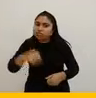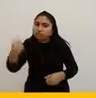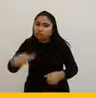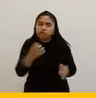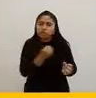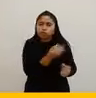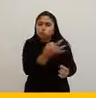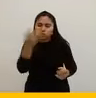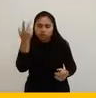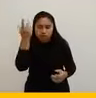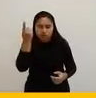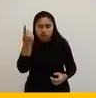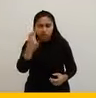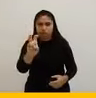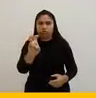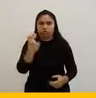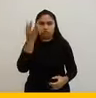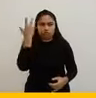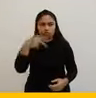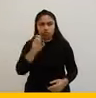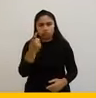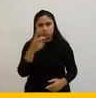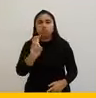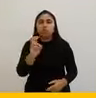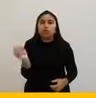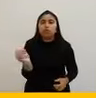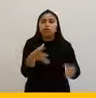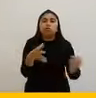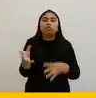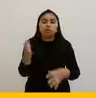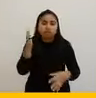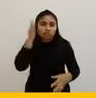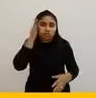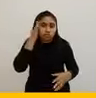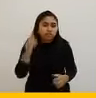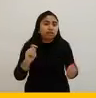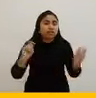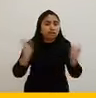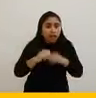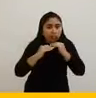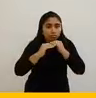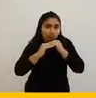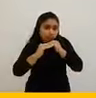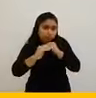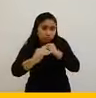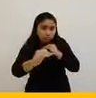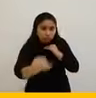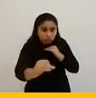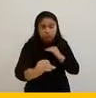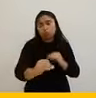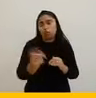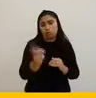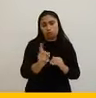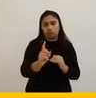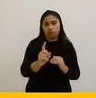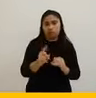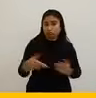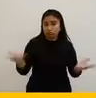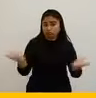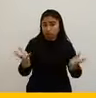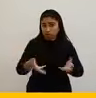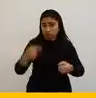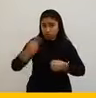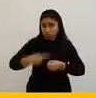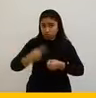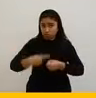15 dias soltará um novo regramento. O nosso município, que hoje se encontra no